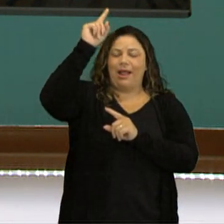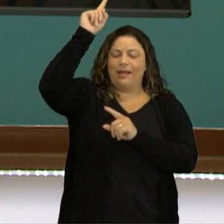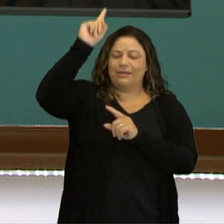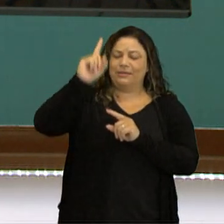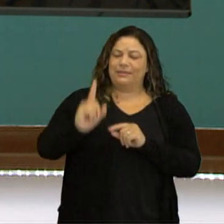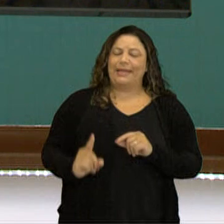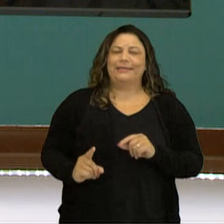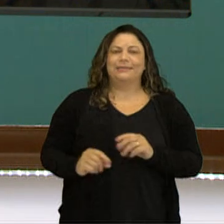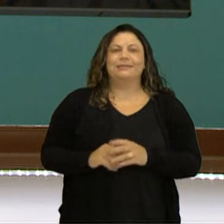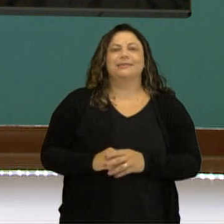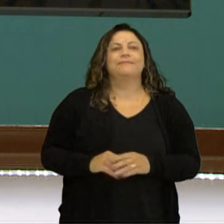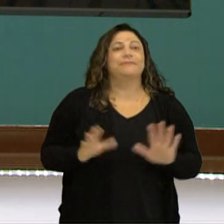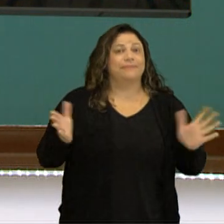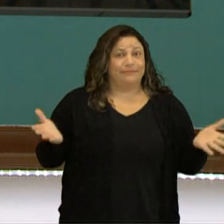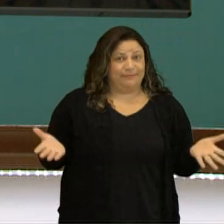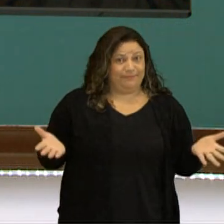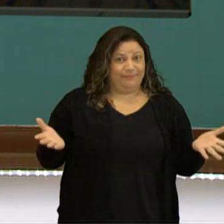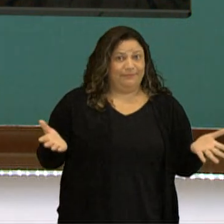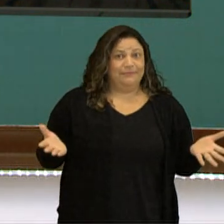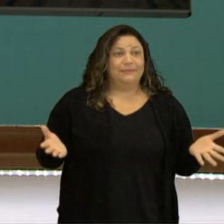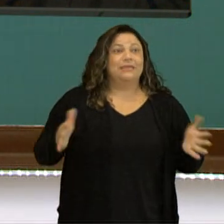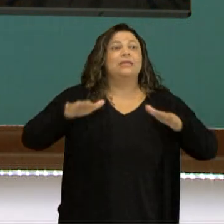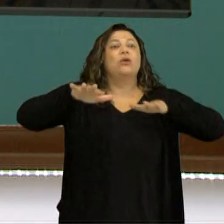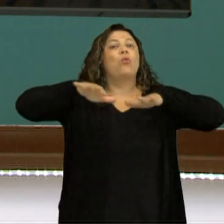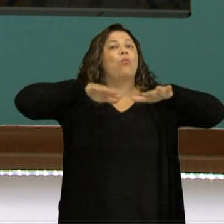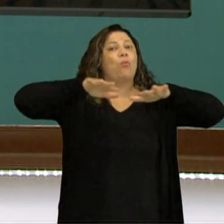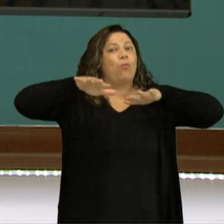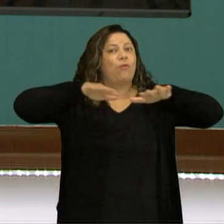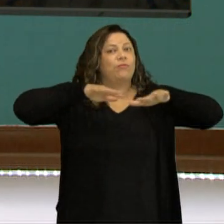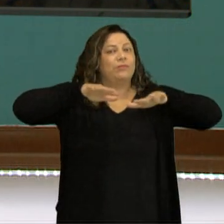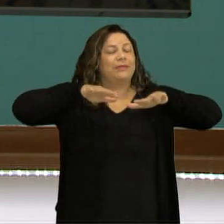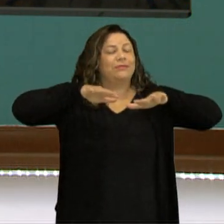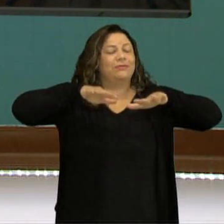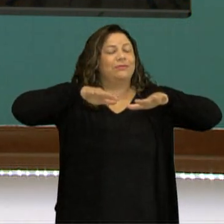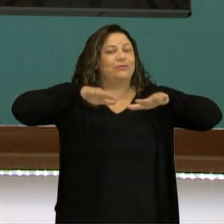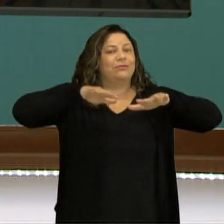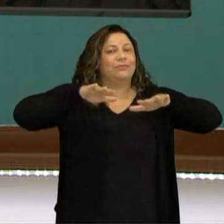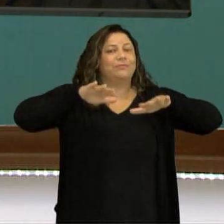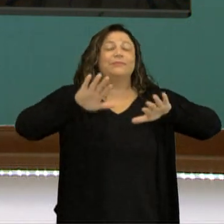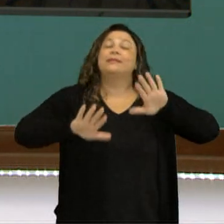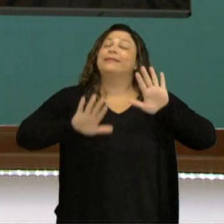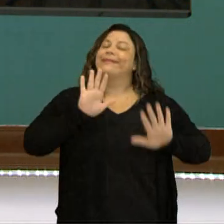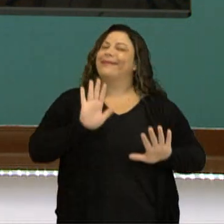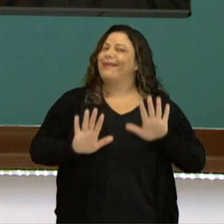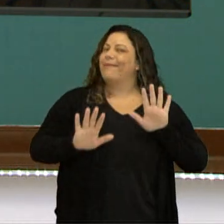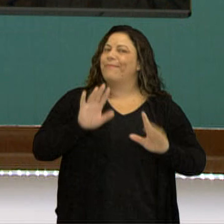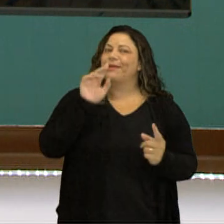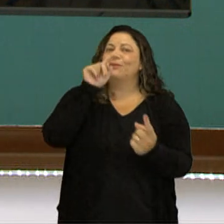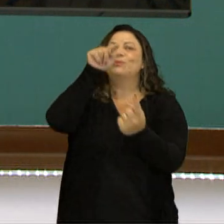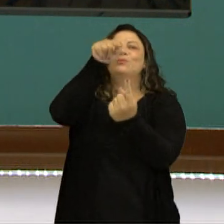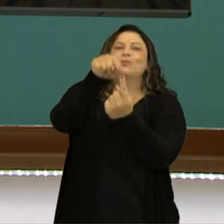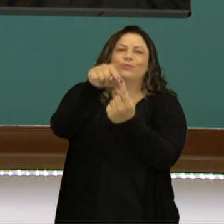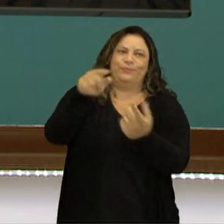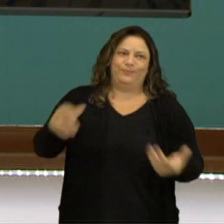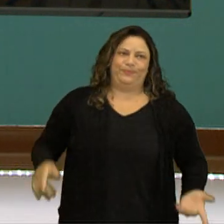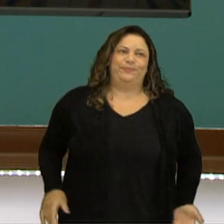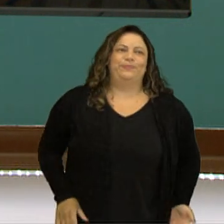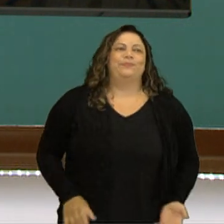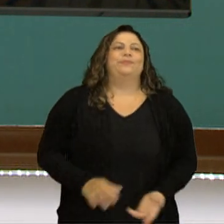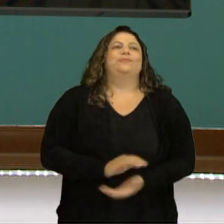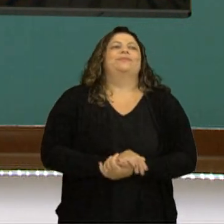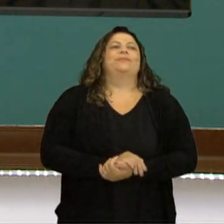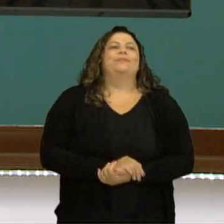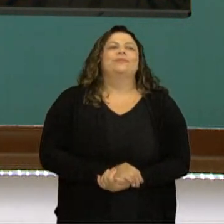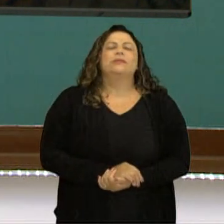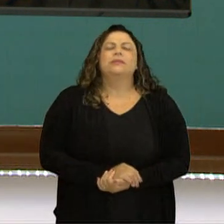descendo, certo? Então, o movimento trajetória depende do nosso referencial, meus queridos. Mas vamos lá.